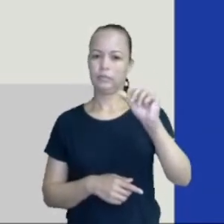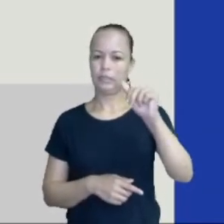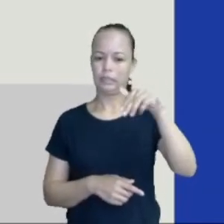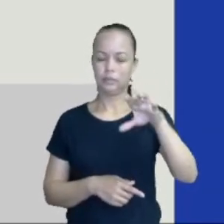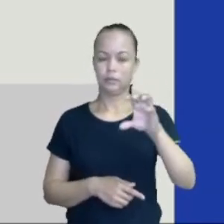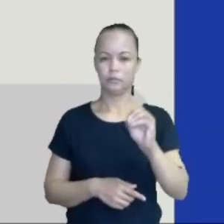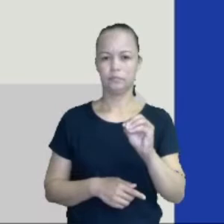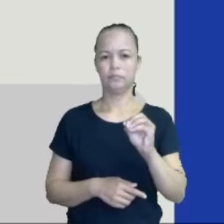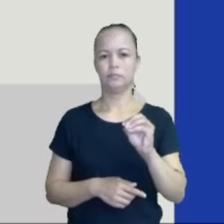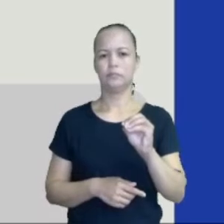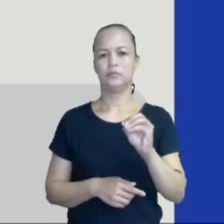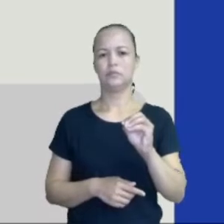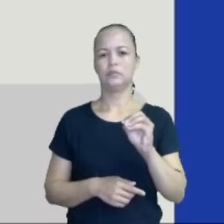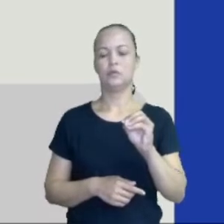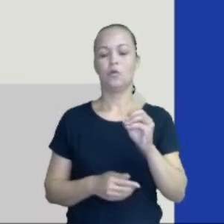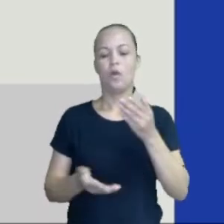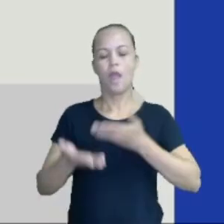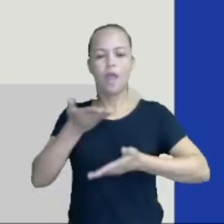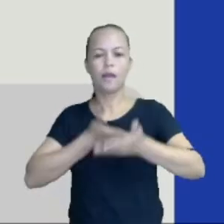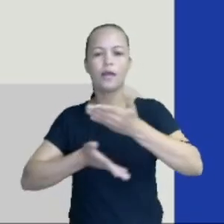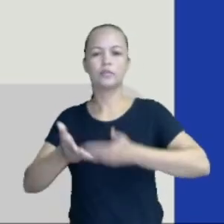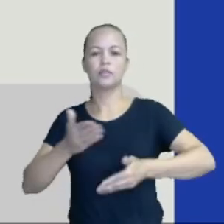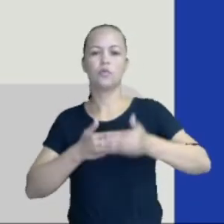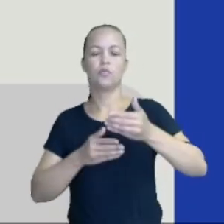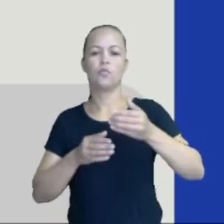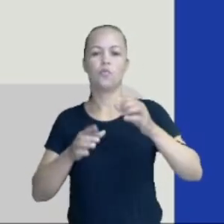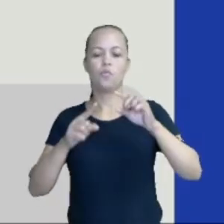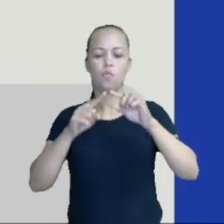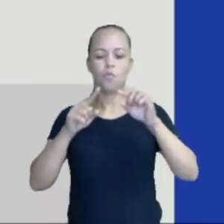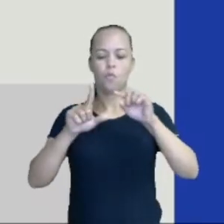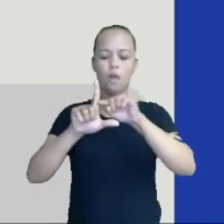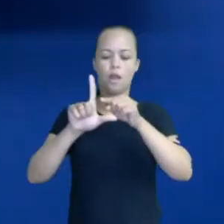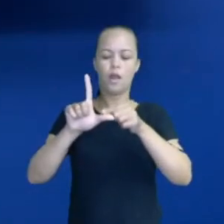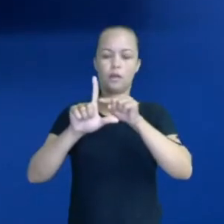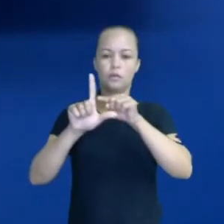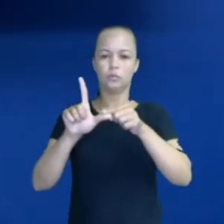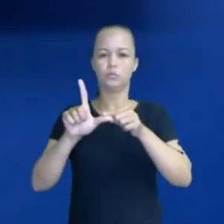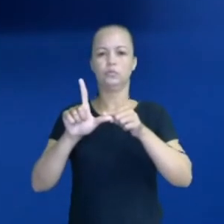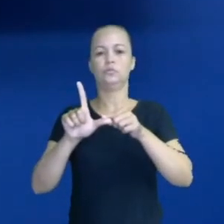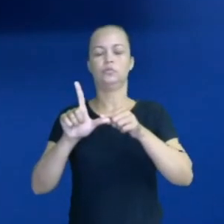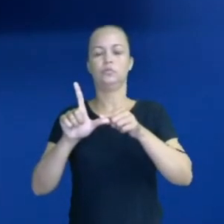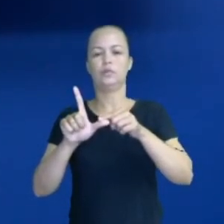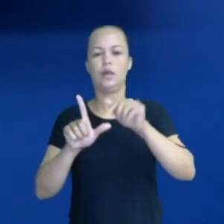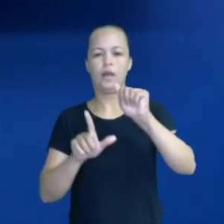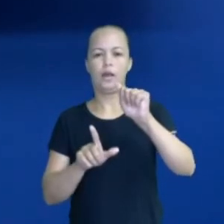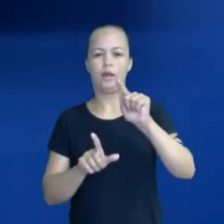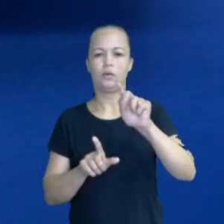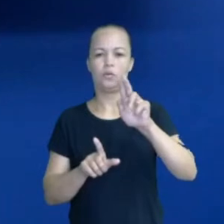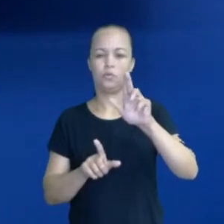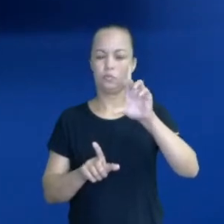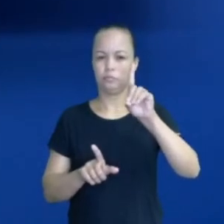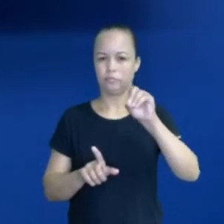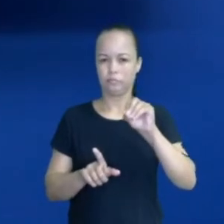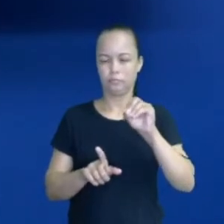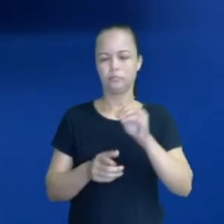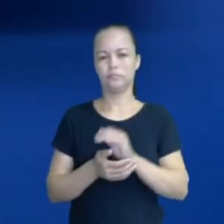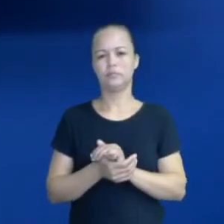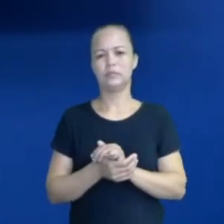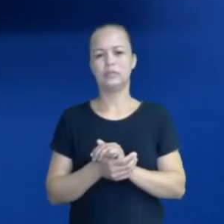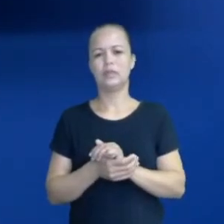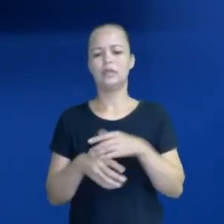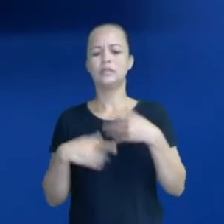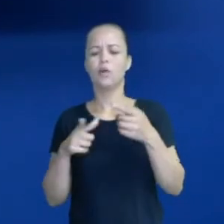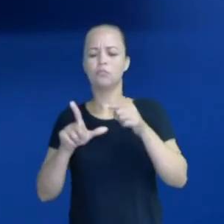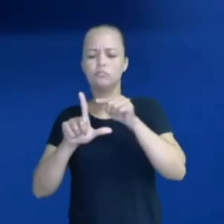quem? Com o ângulo agudo, né? O ângulo interno tem que ser agudo. E relacionando lá com os lados do triângulo, é o